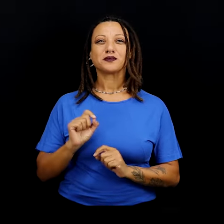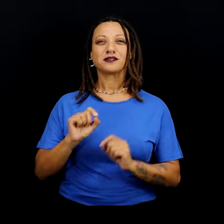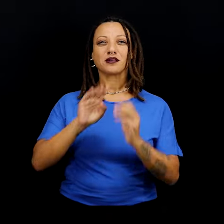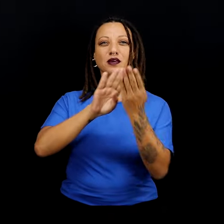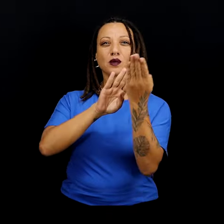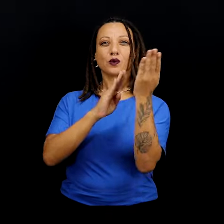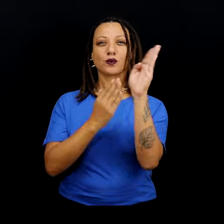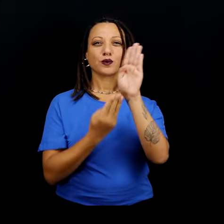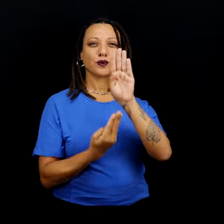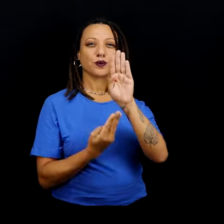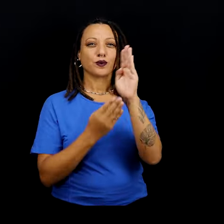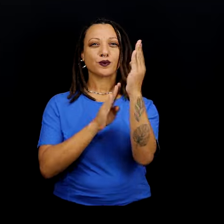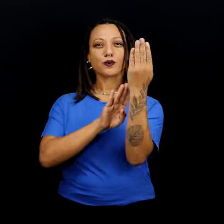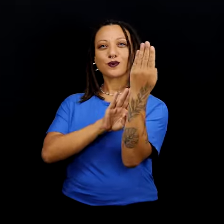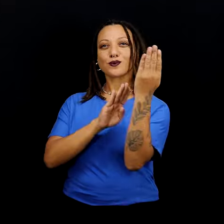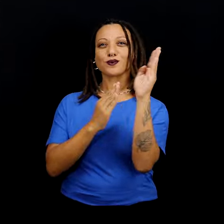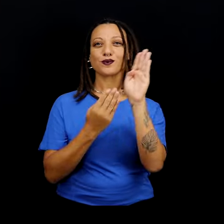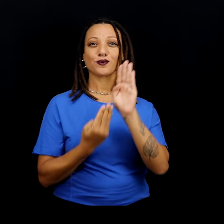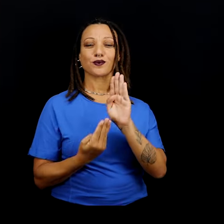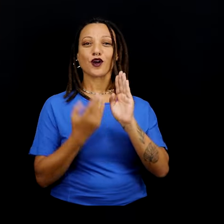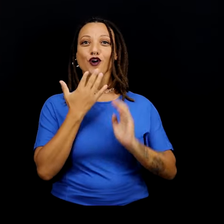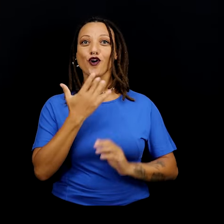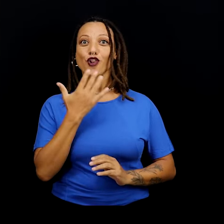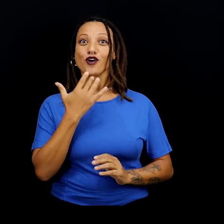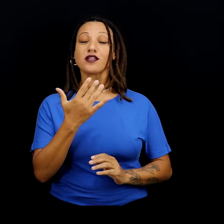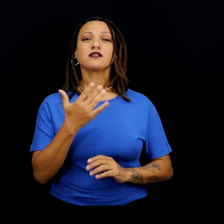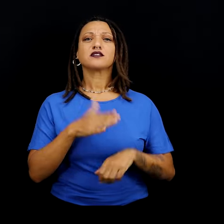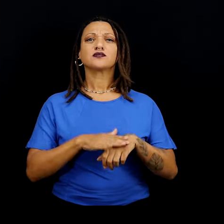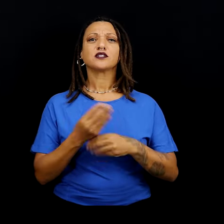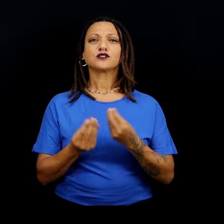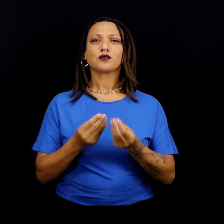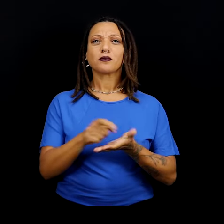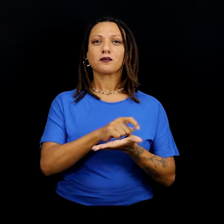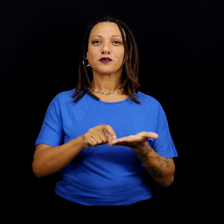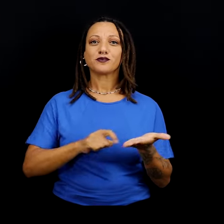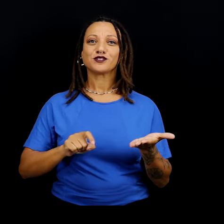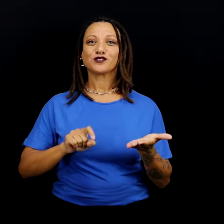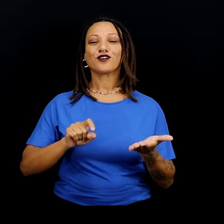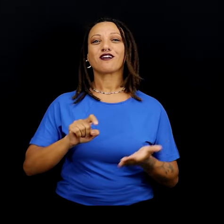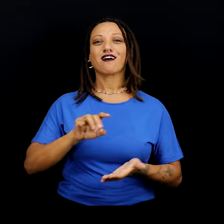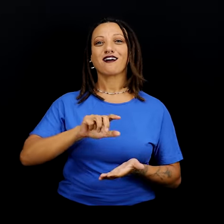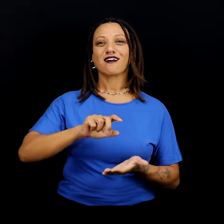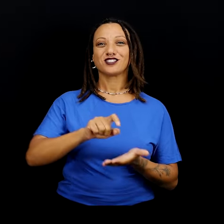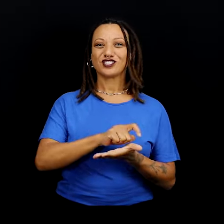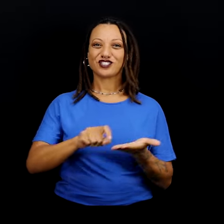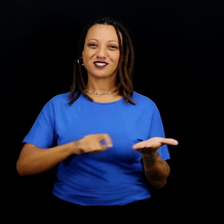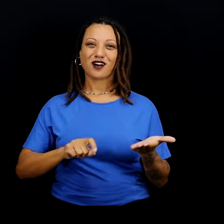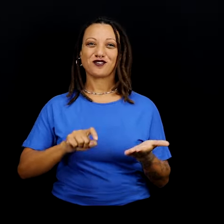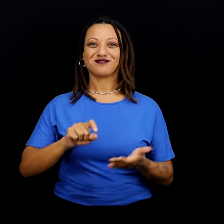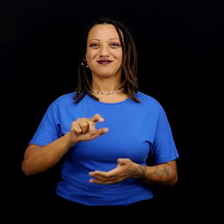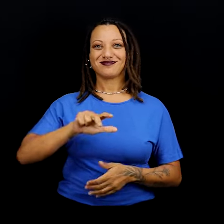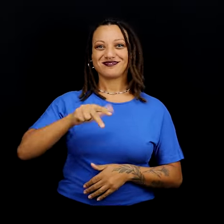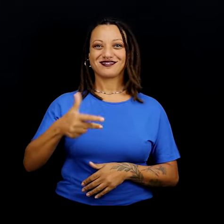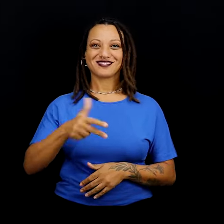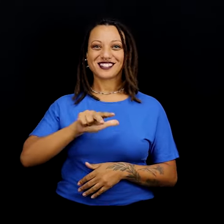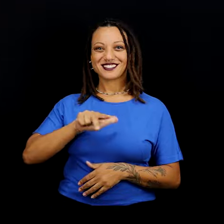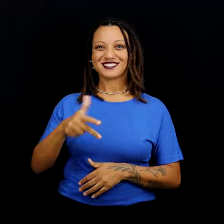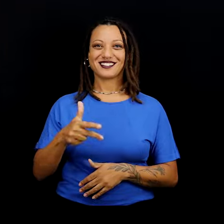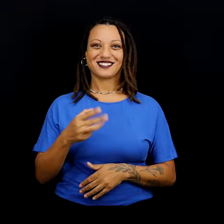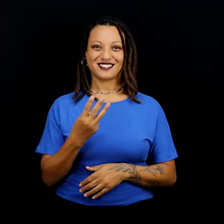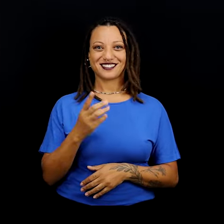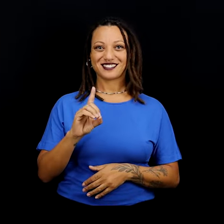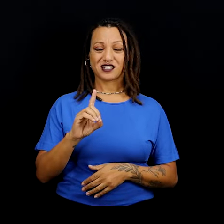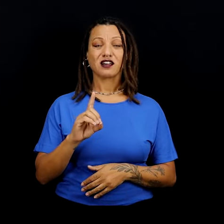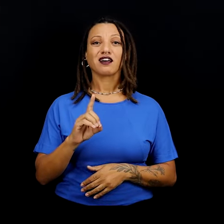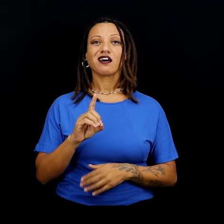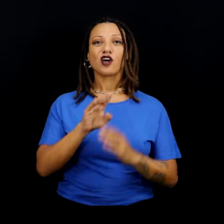hélices coloridas impressas em uma impressora digital, né? 3D. 3D, que giram